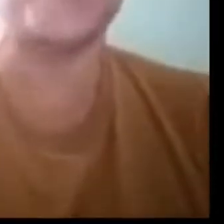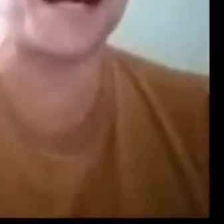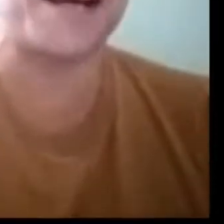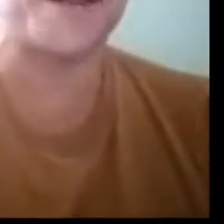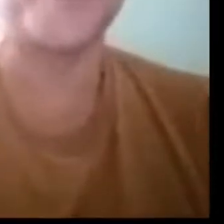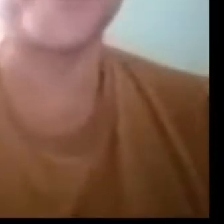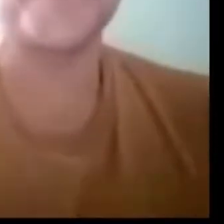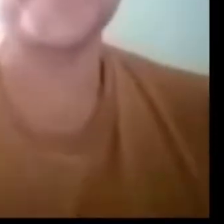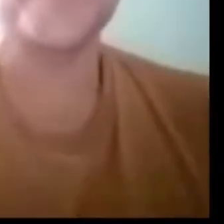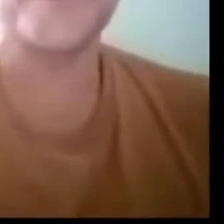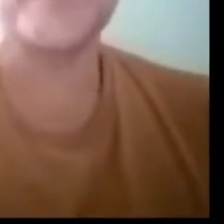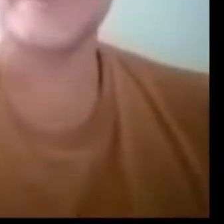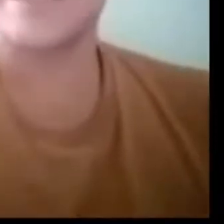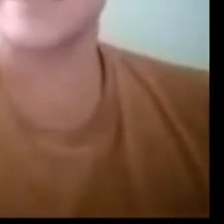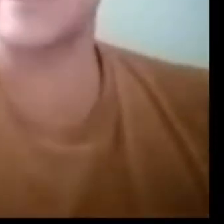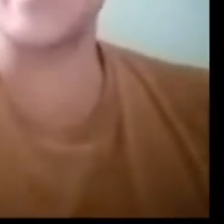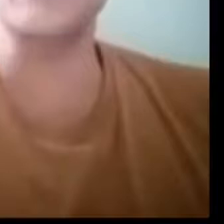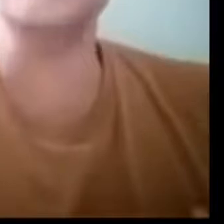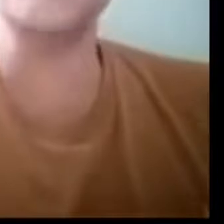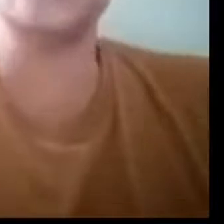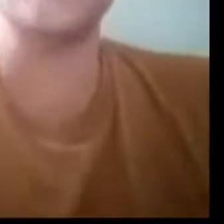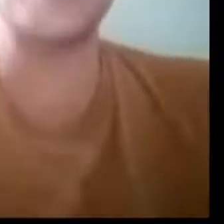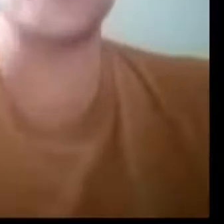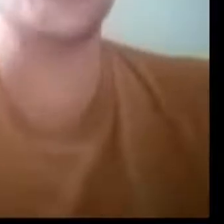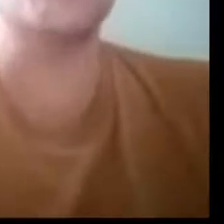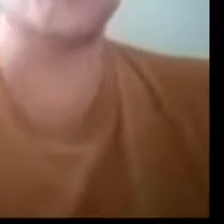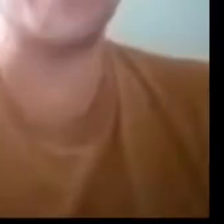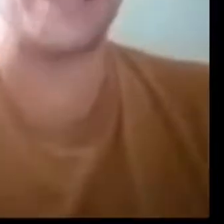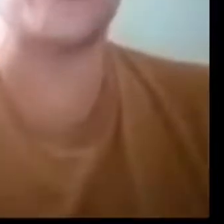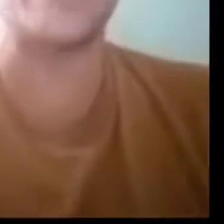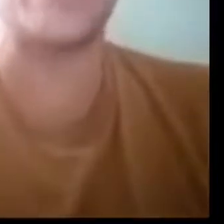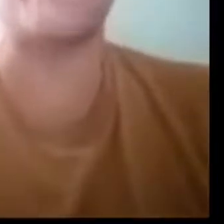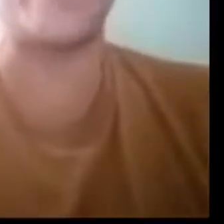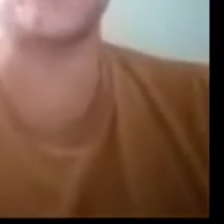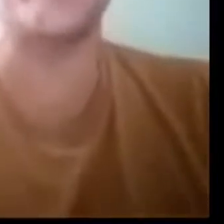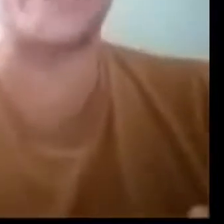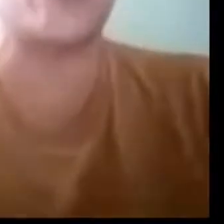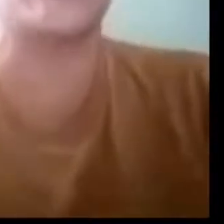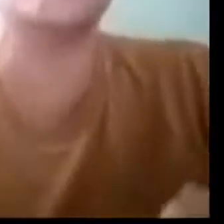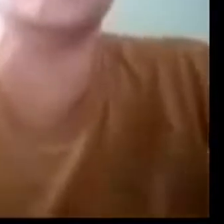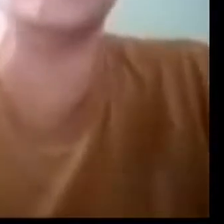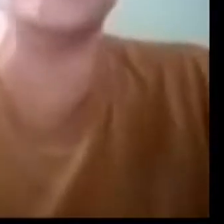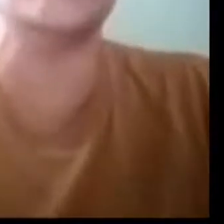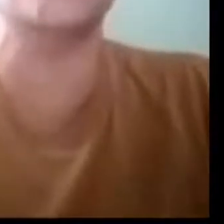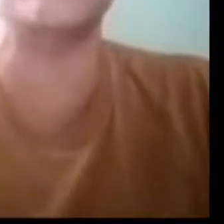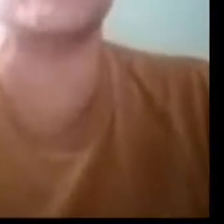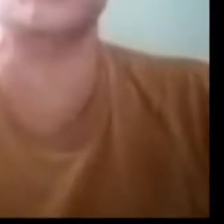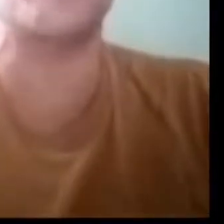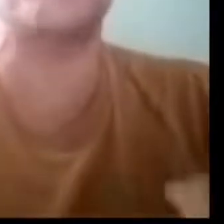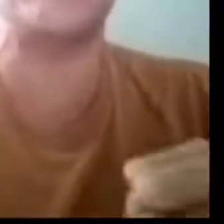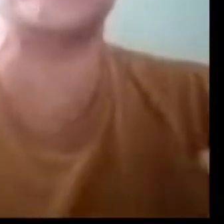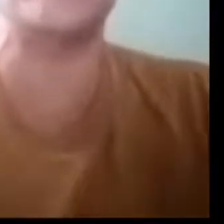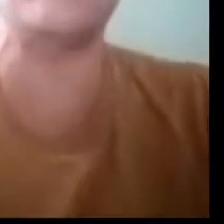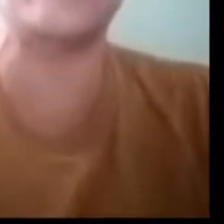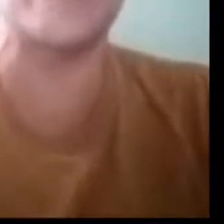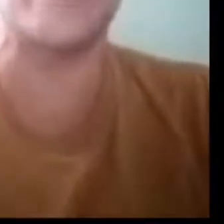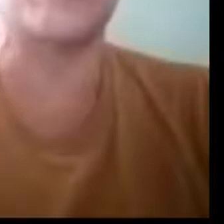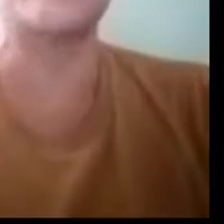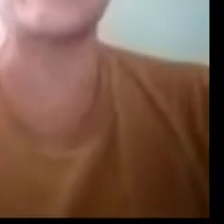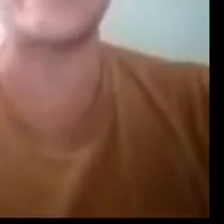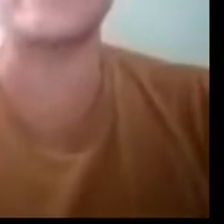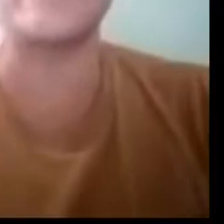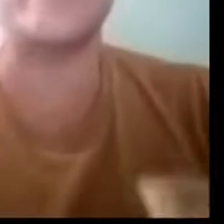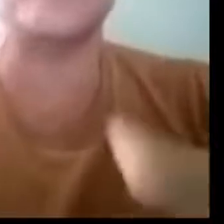professores, tá certo? Eu não sei se convém agora no momento, né, falar sobre a aula, só que nós fizemos uma pequena